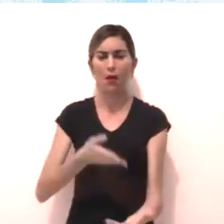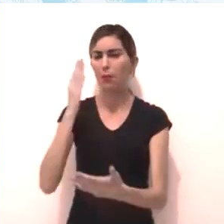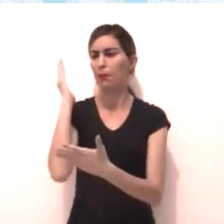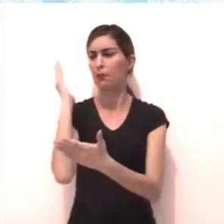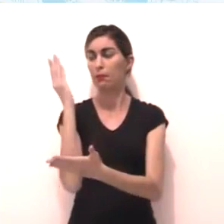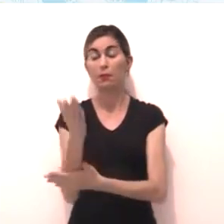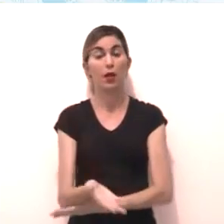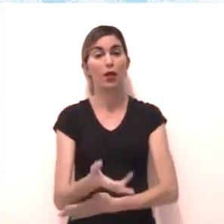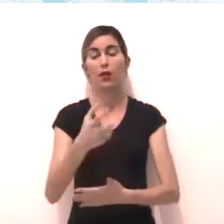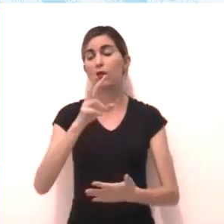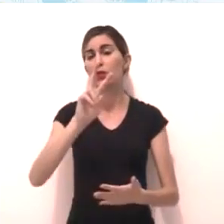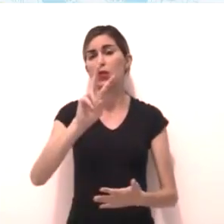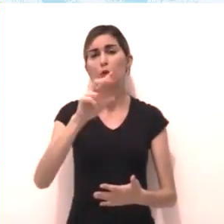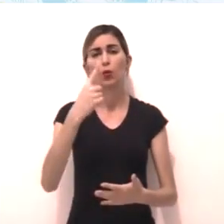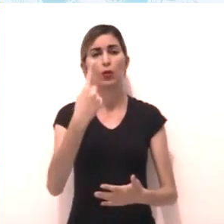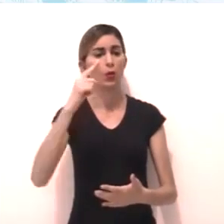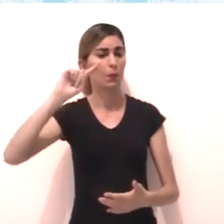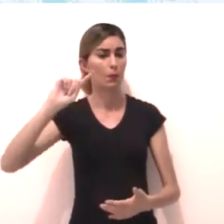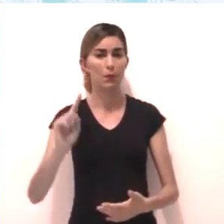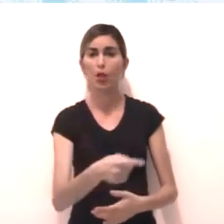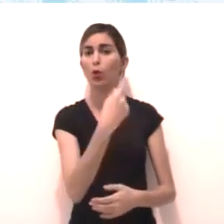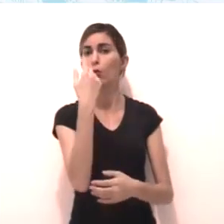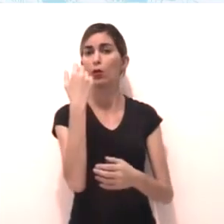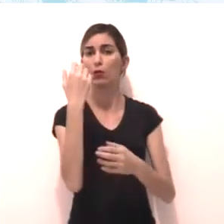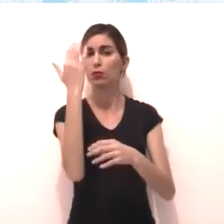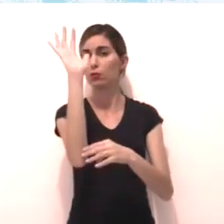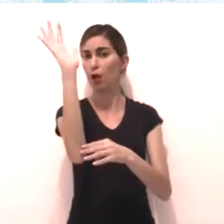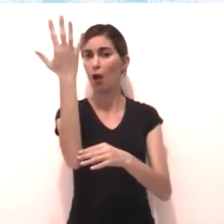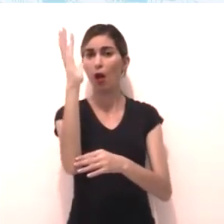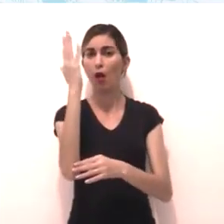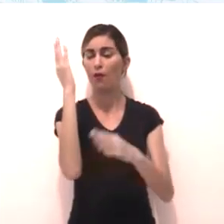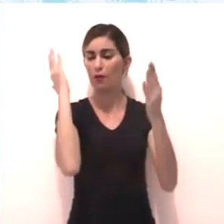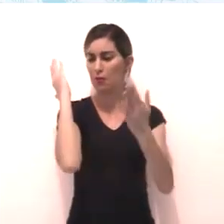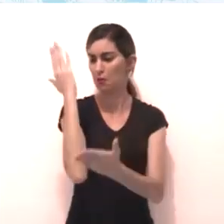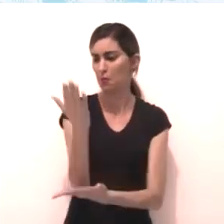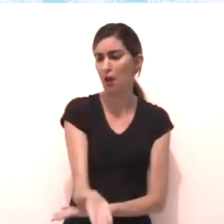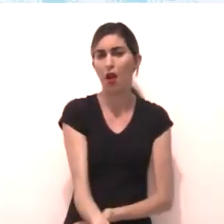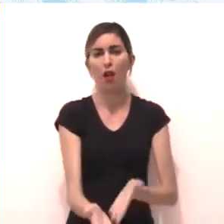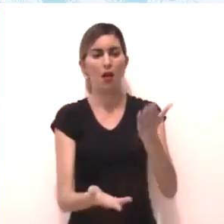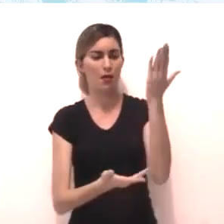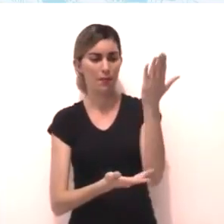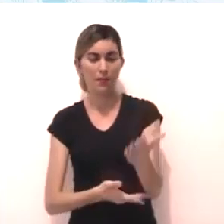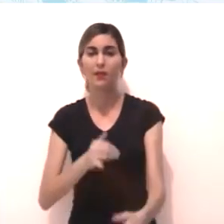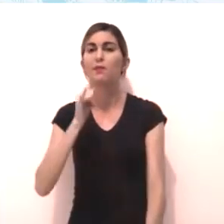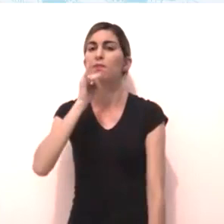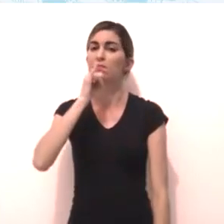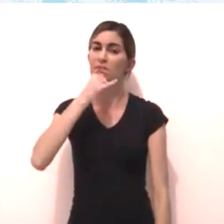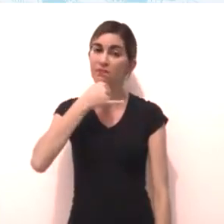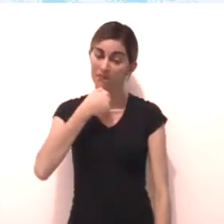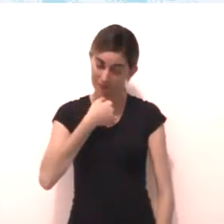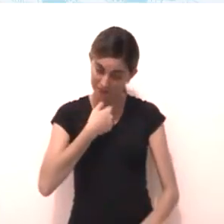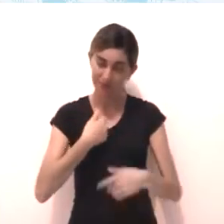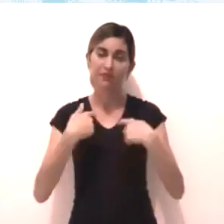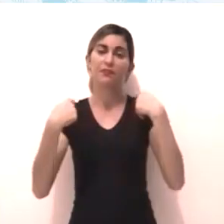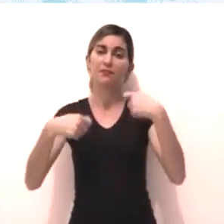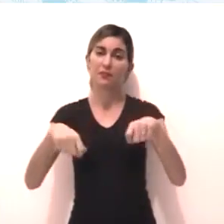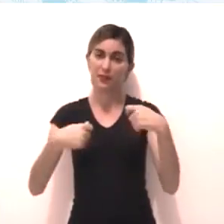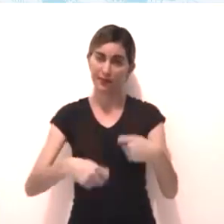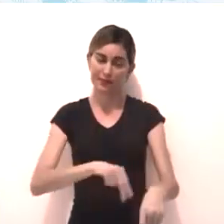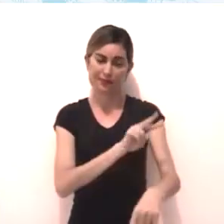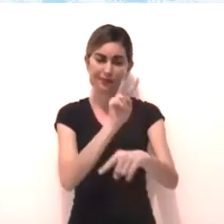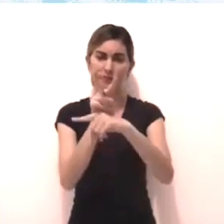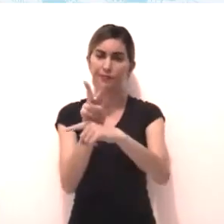é equivalente a 51 milhões de árvores abatidas. Que tristeza! A gente precisa fazer alguma coisa